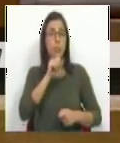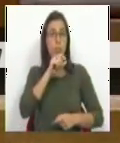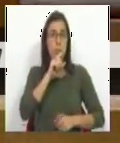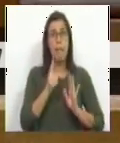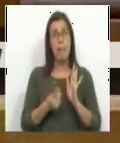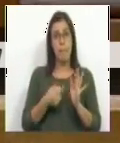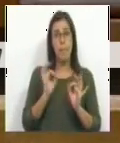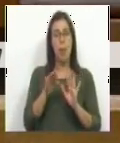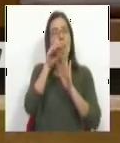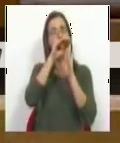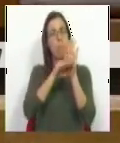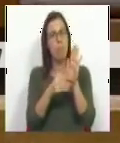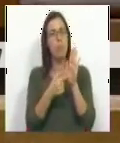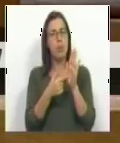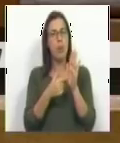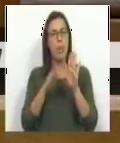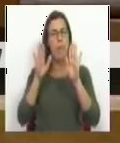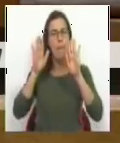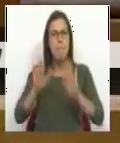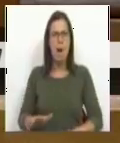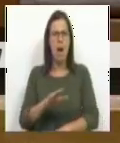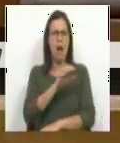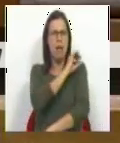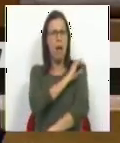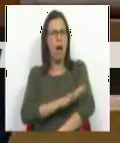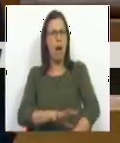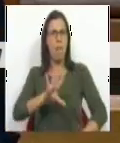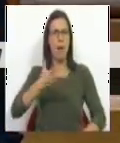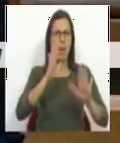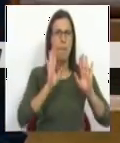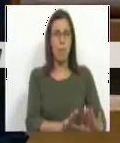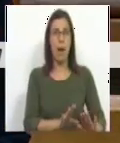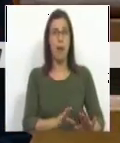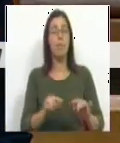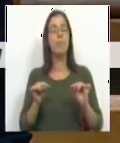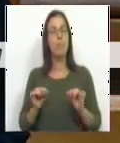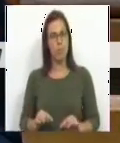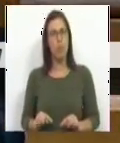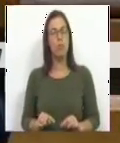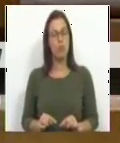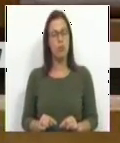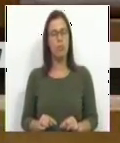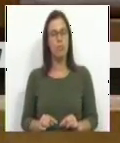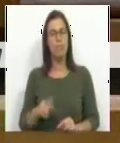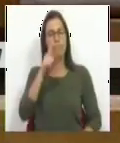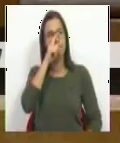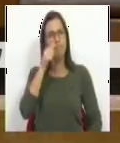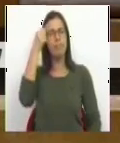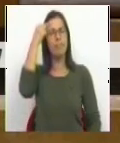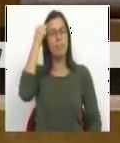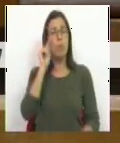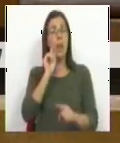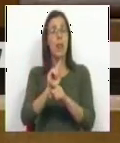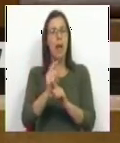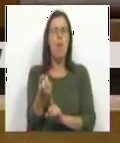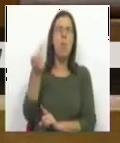necessárias a um programa que parasse o empobrecimento do país. Hoje, Quando lembramos onde